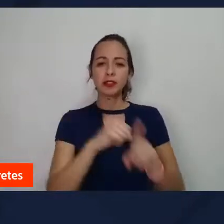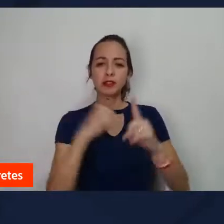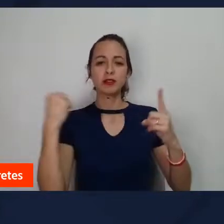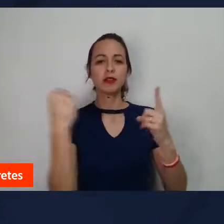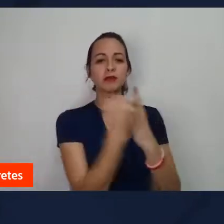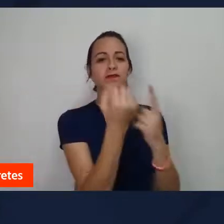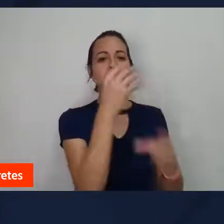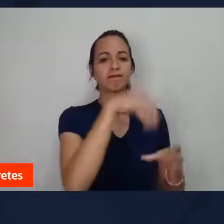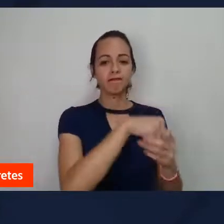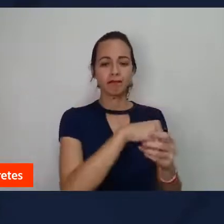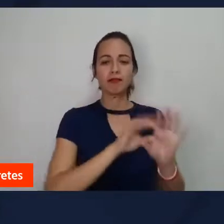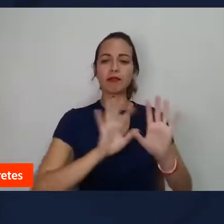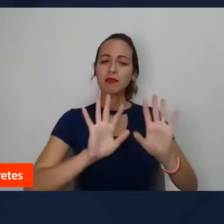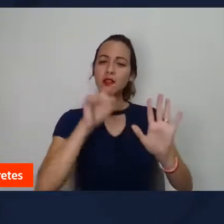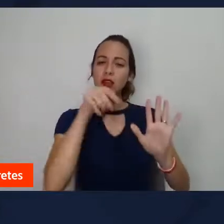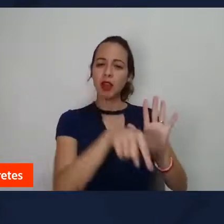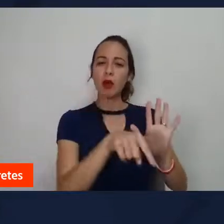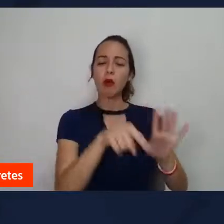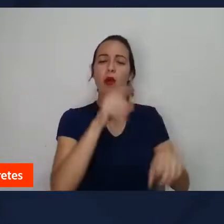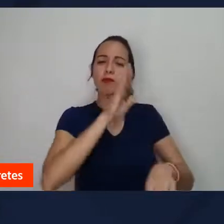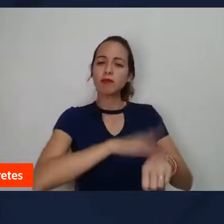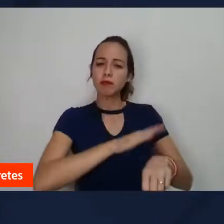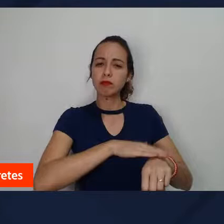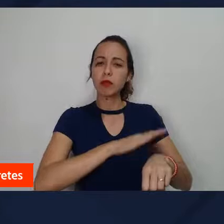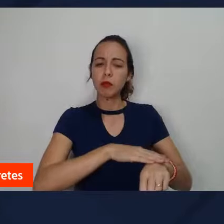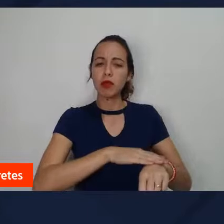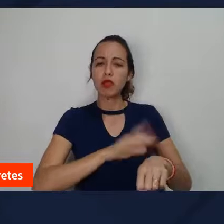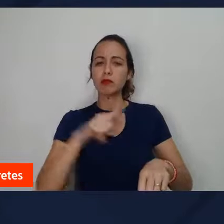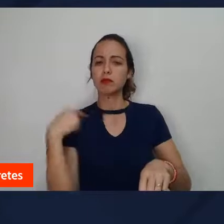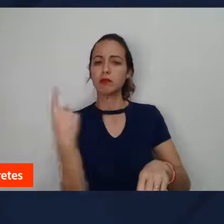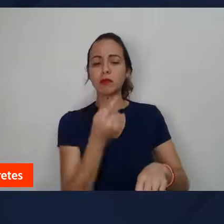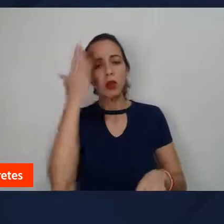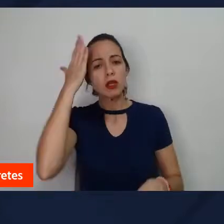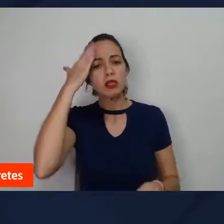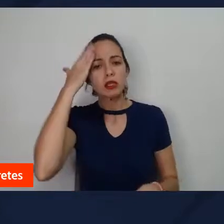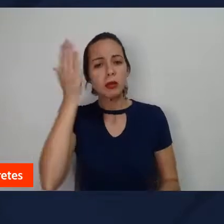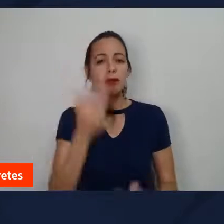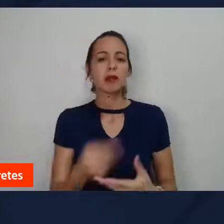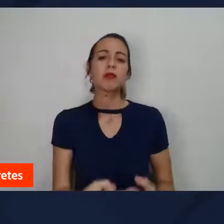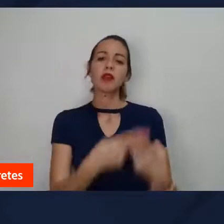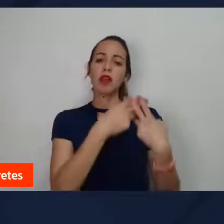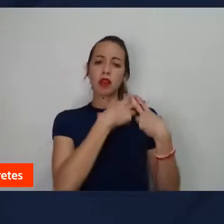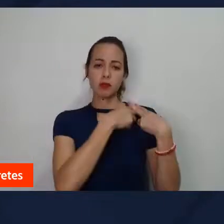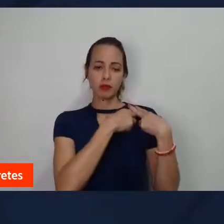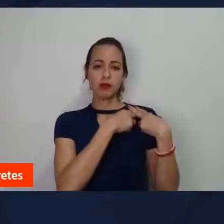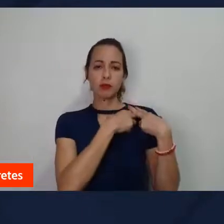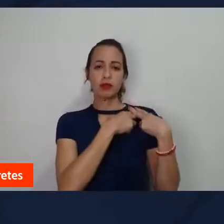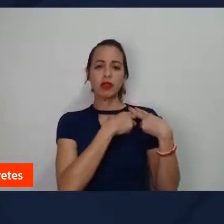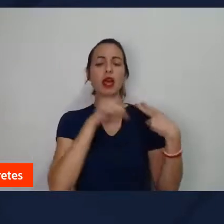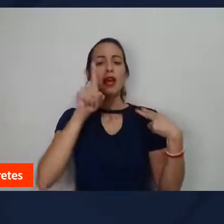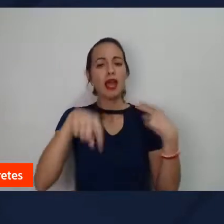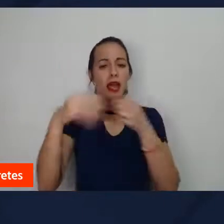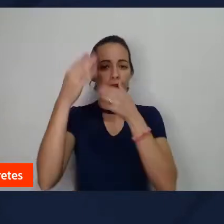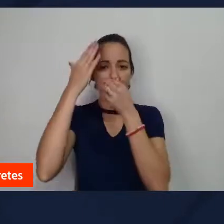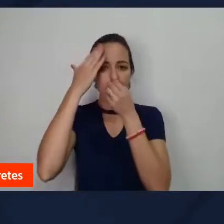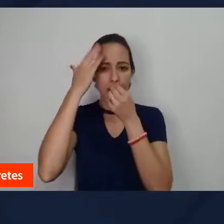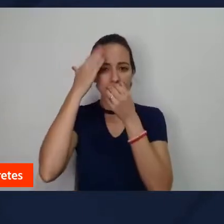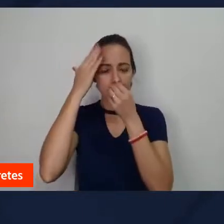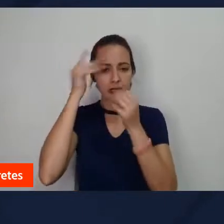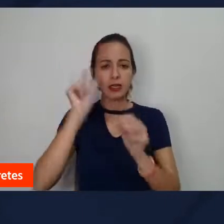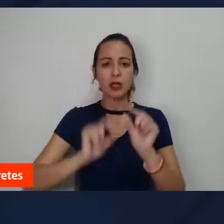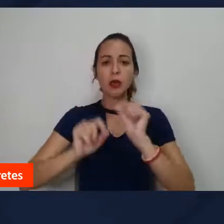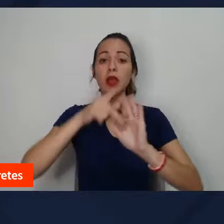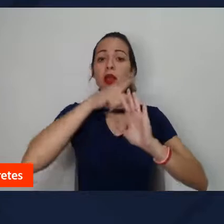é imprescindível, sabemos da enorme responsabilidade desta conferência e do Fórum Nacional